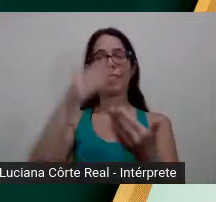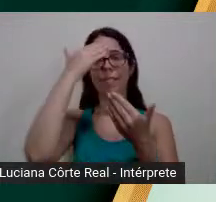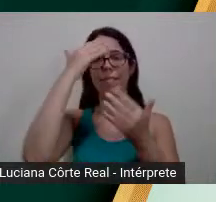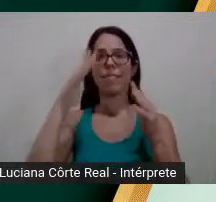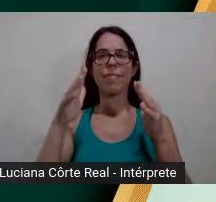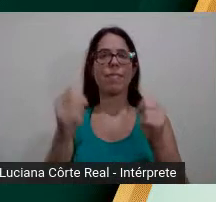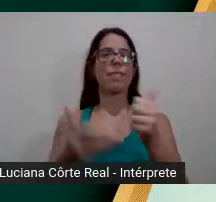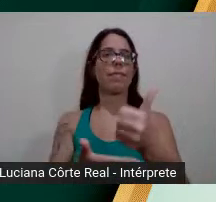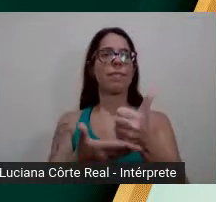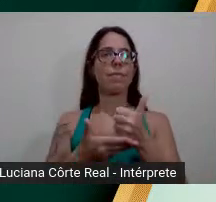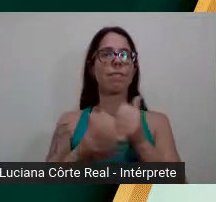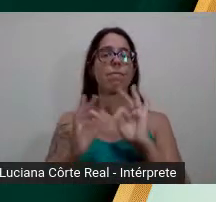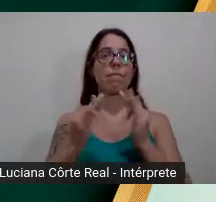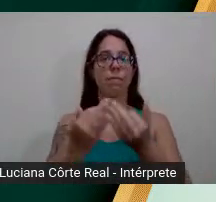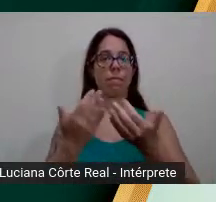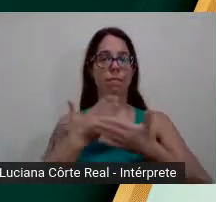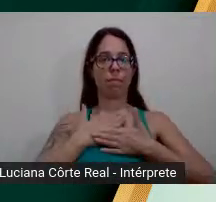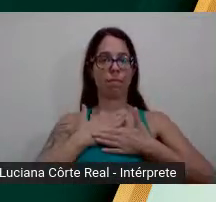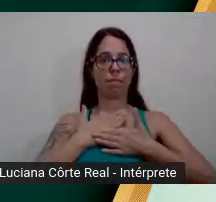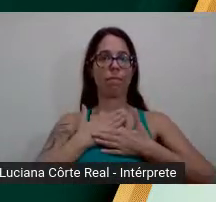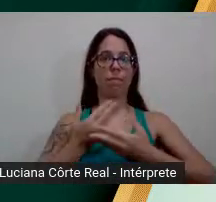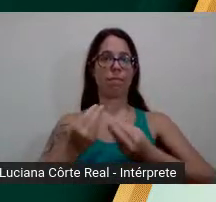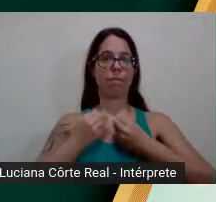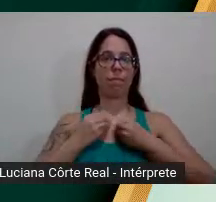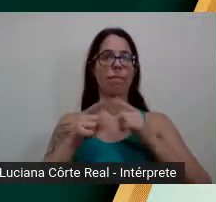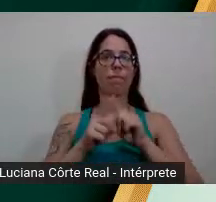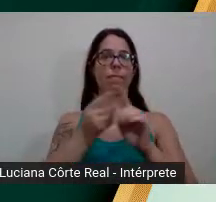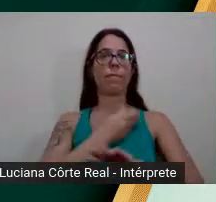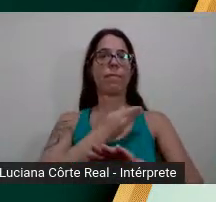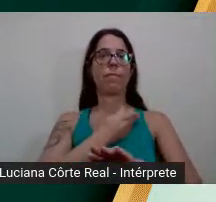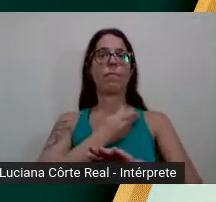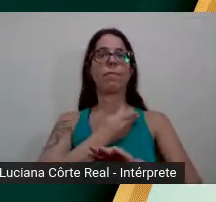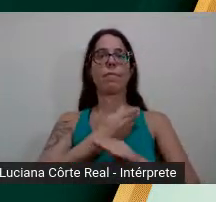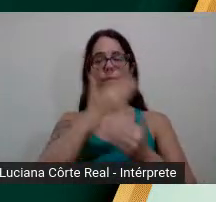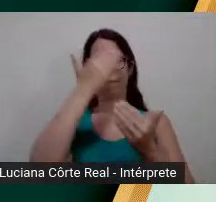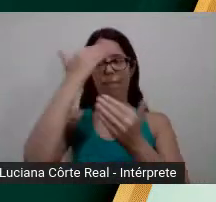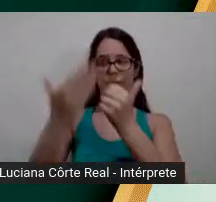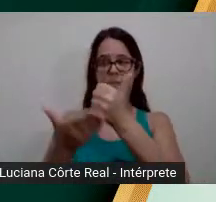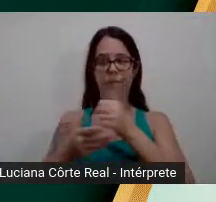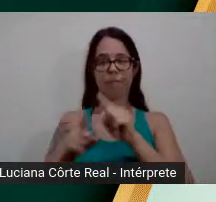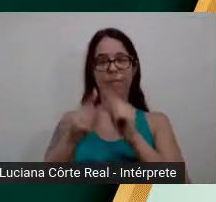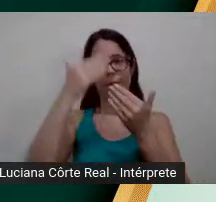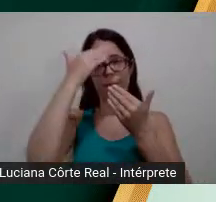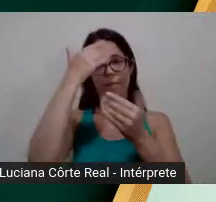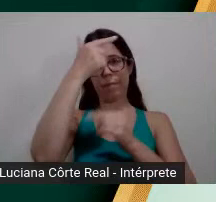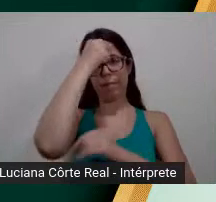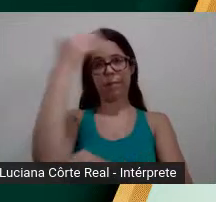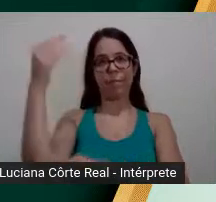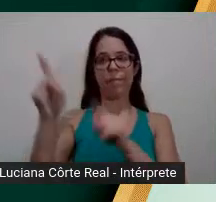todo o apoio da minha família e dos amigos. E obrigado também à Unipam e à Turma 15.